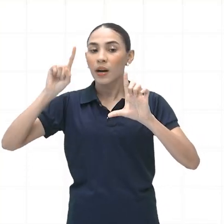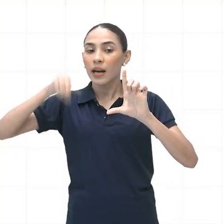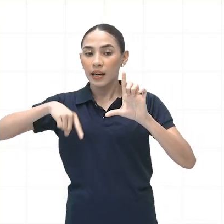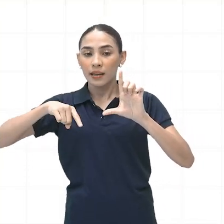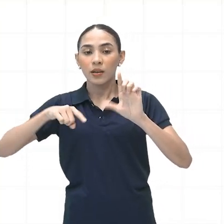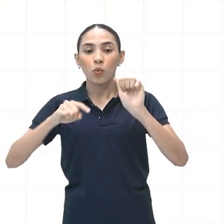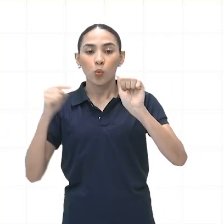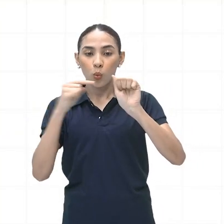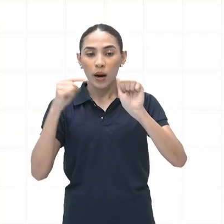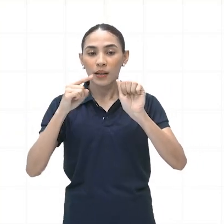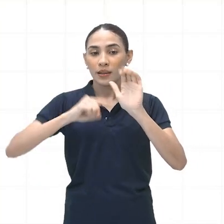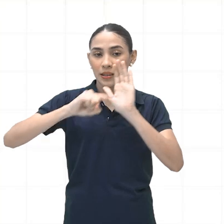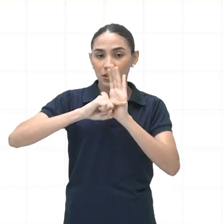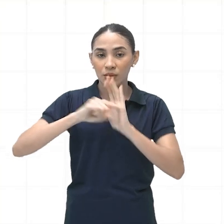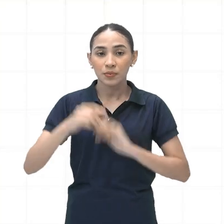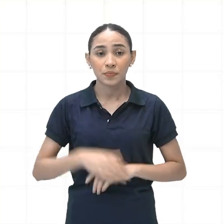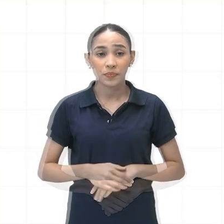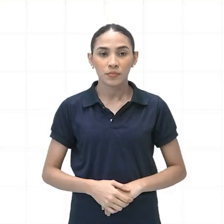negativo.